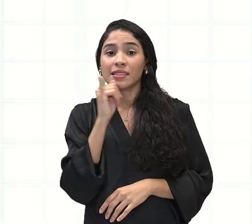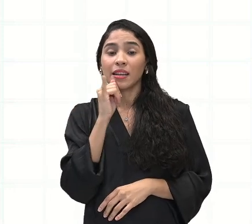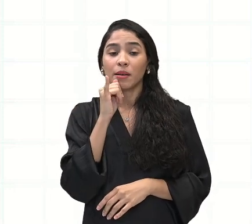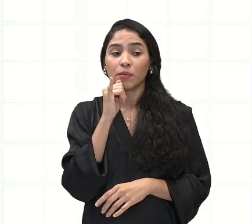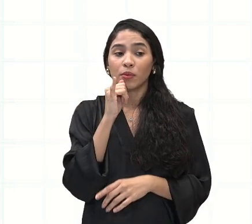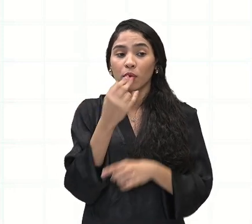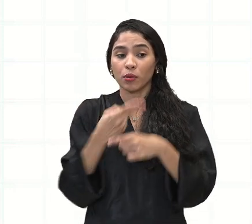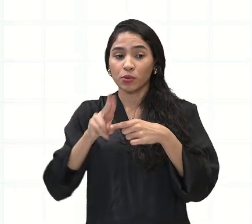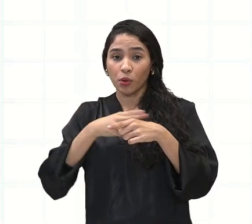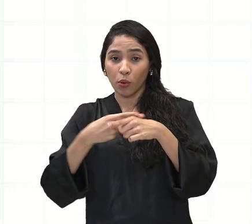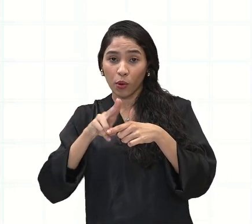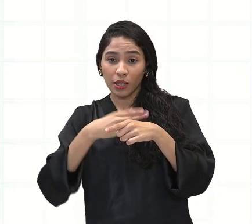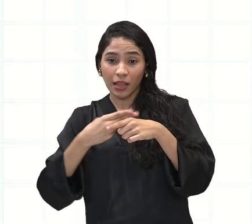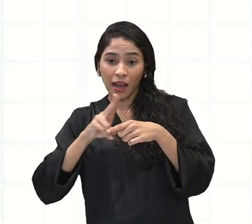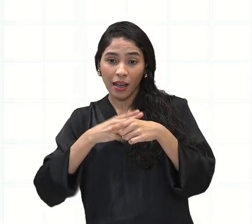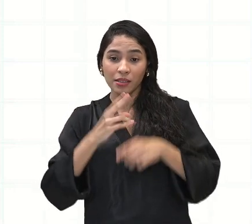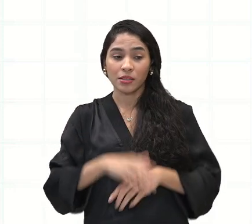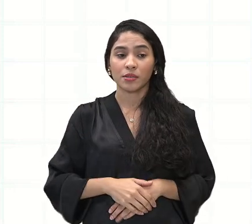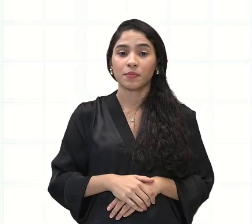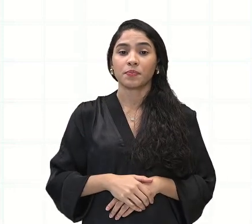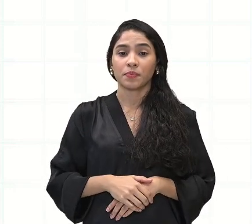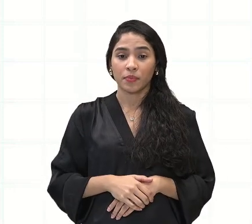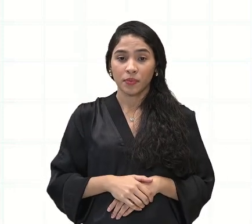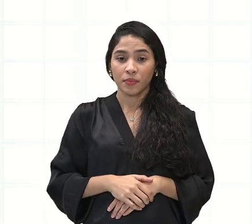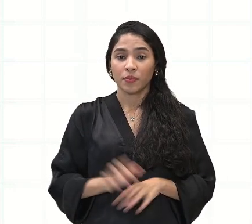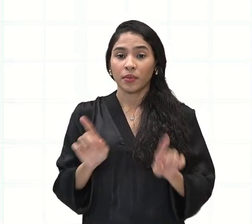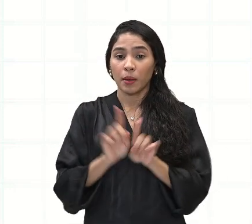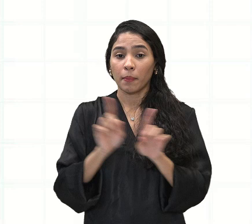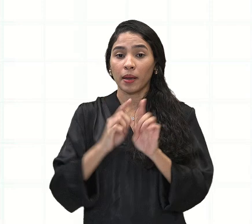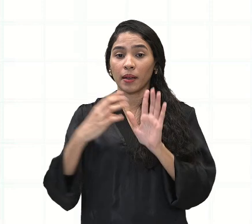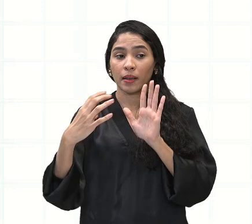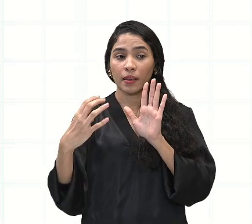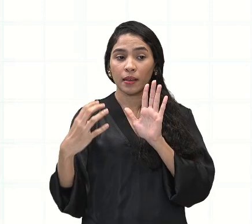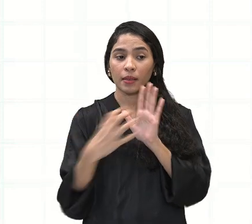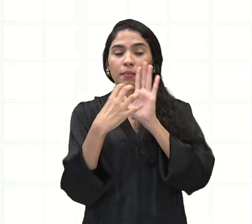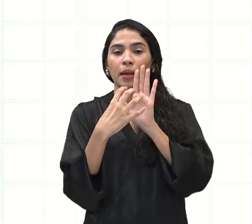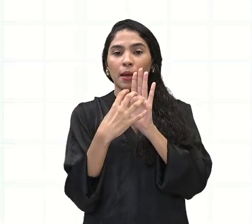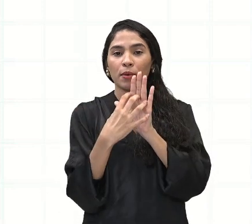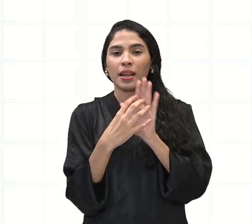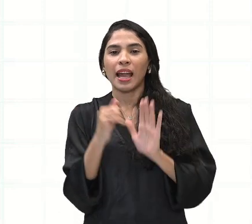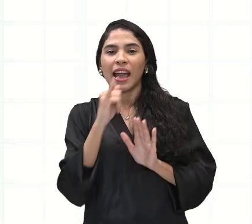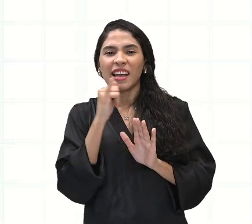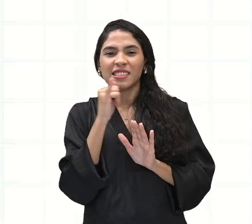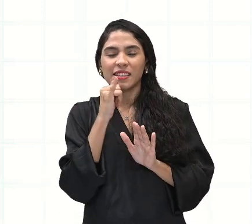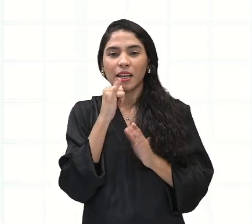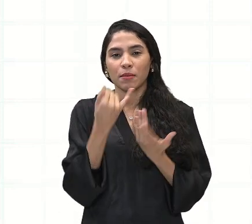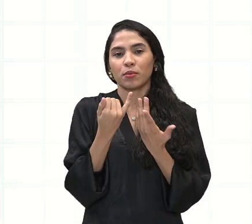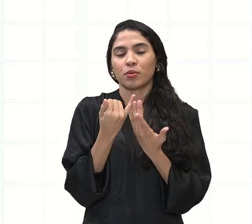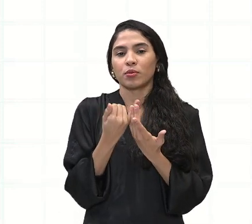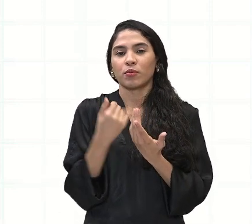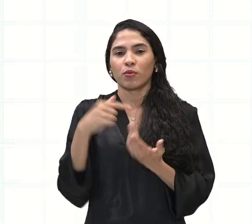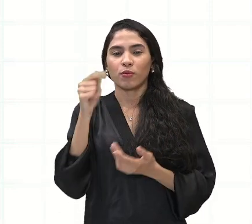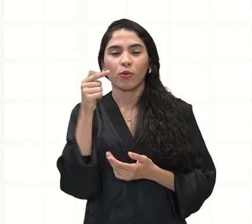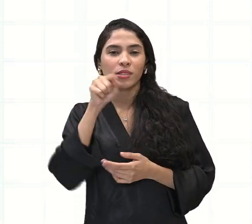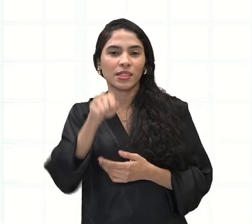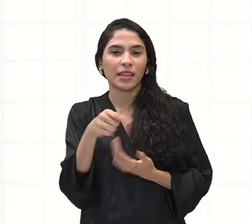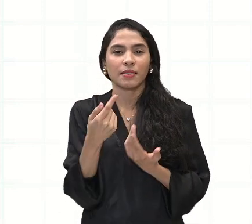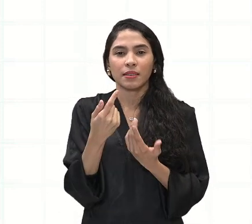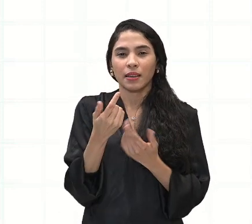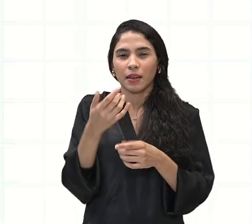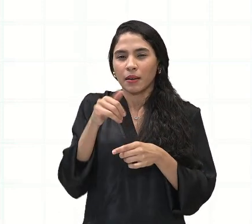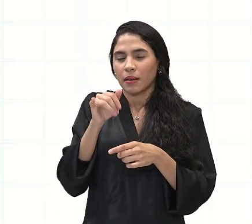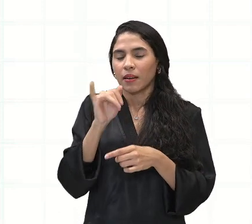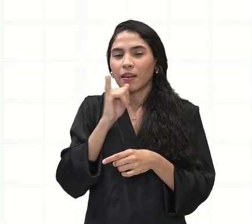se preocupe, a gente vai ver de forma mais incisiva. A hipérbole, que é exagerar, dar um exagero a alguma coisa que você está